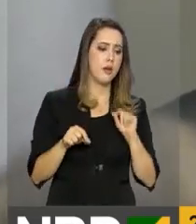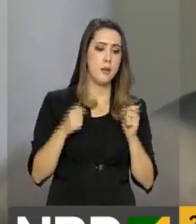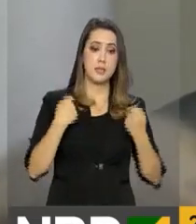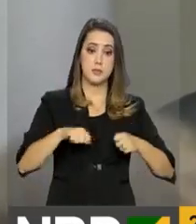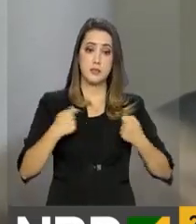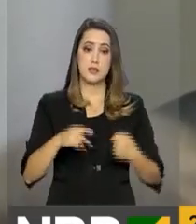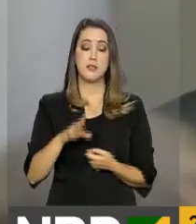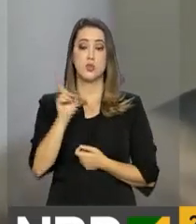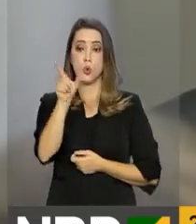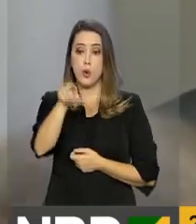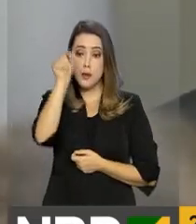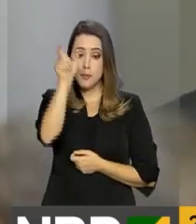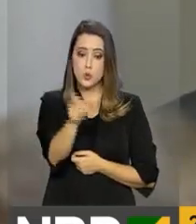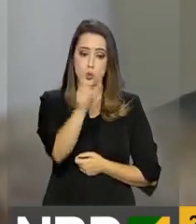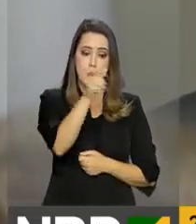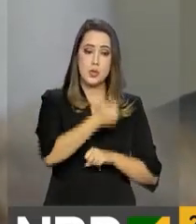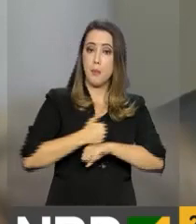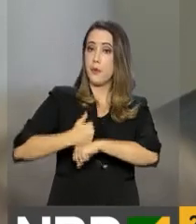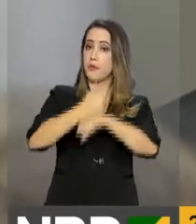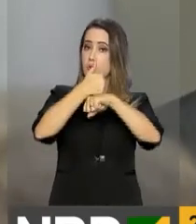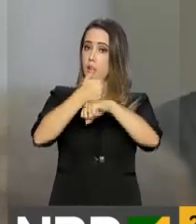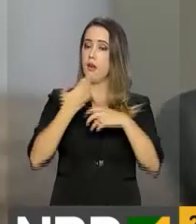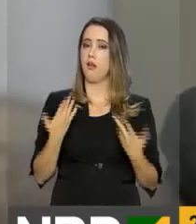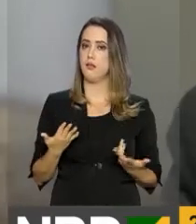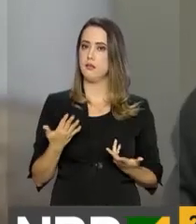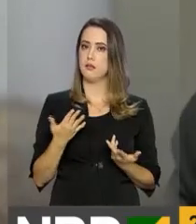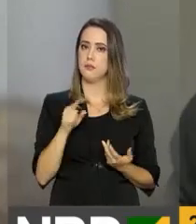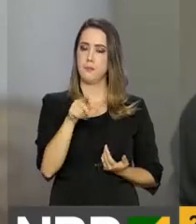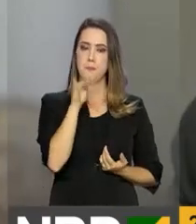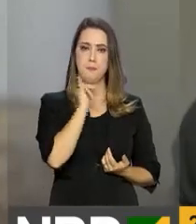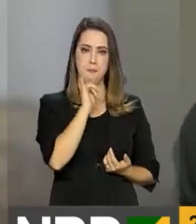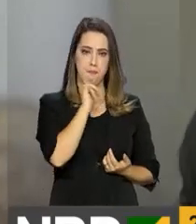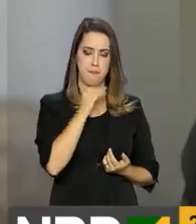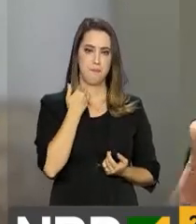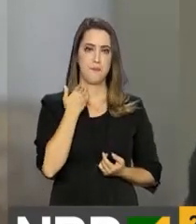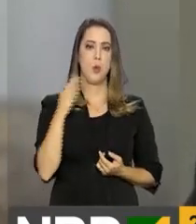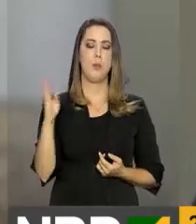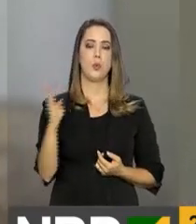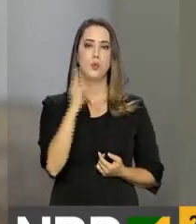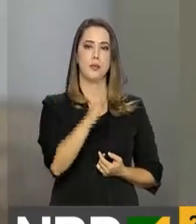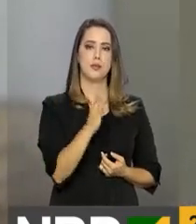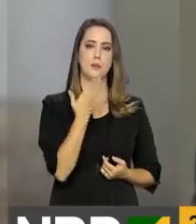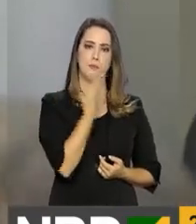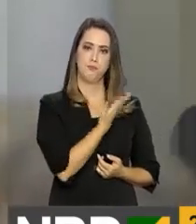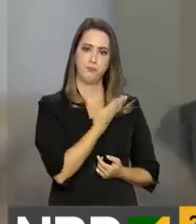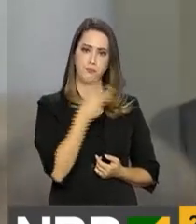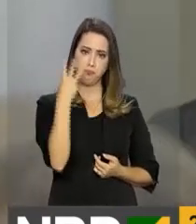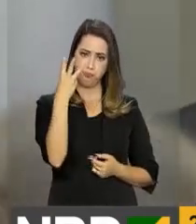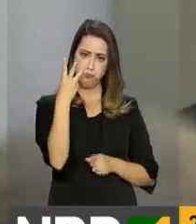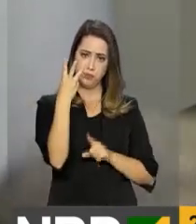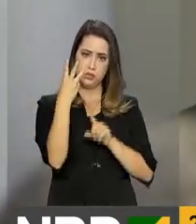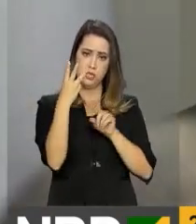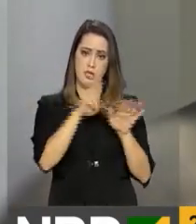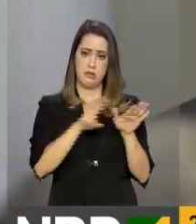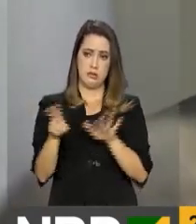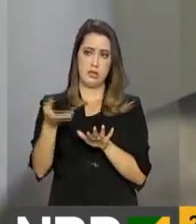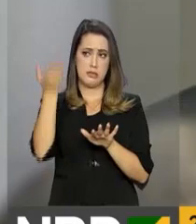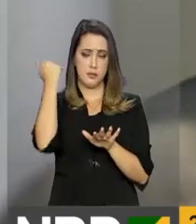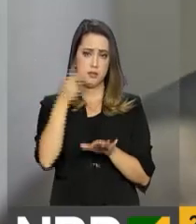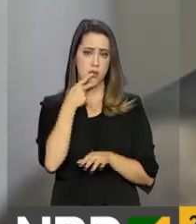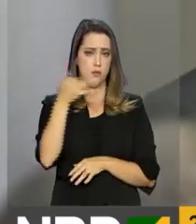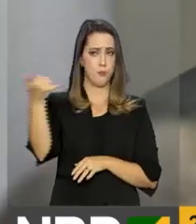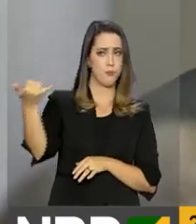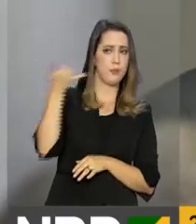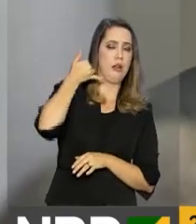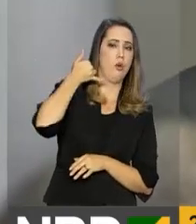técnicos que podem ocupar essas funções. Dou exemplo do Banco do Brasil. O Caffarelli, há 3 semanas atrás, me ligou dizendo: olha,